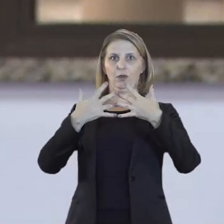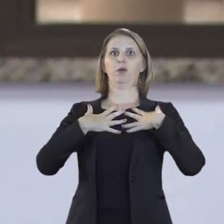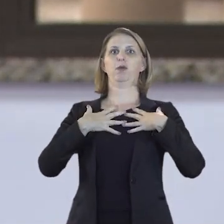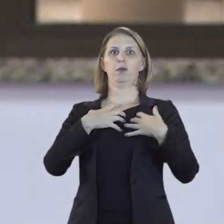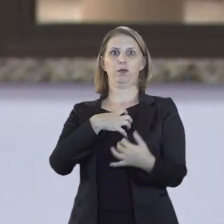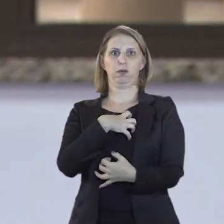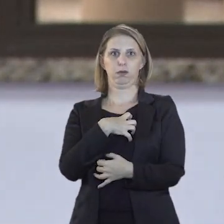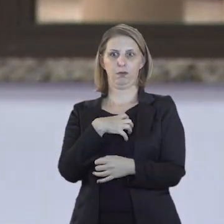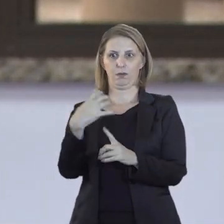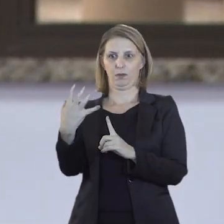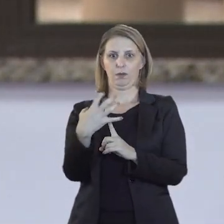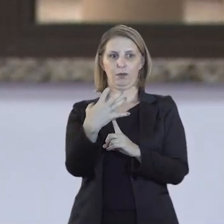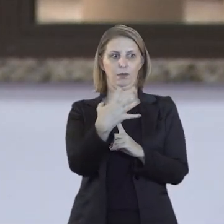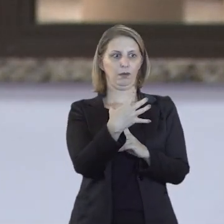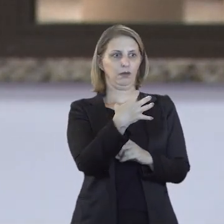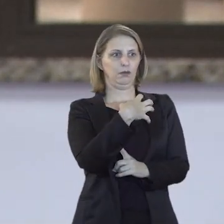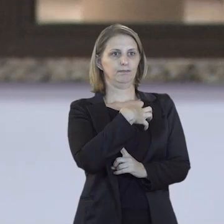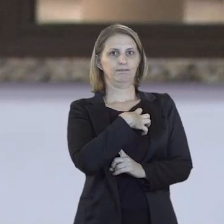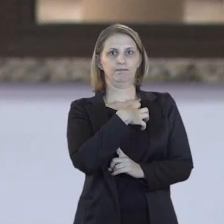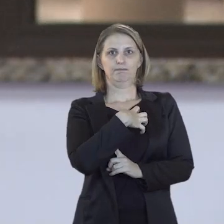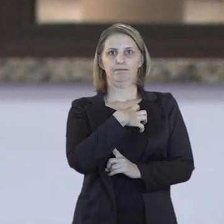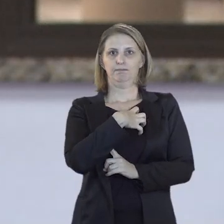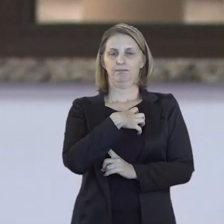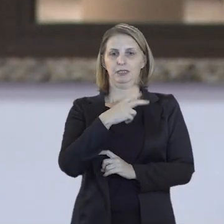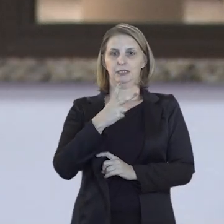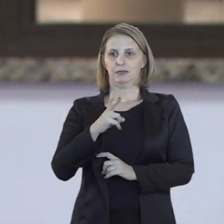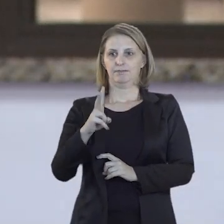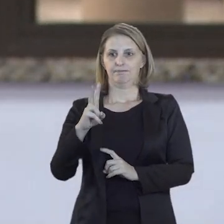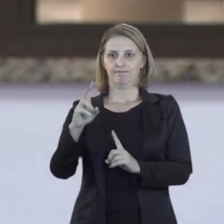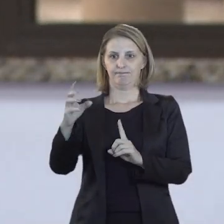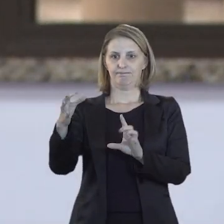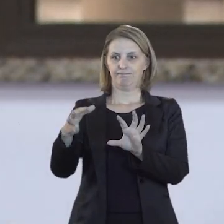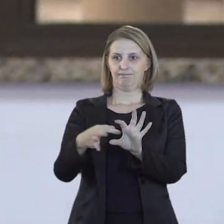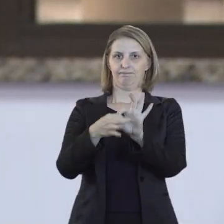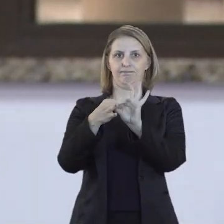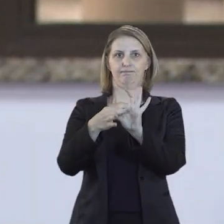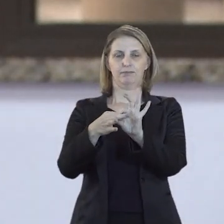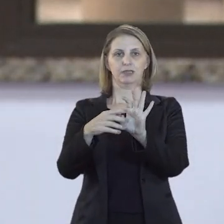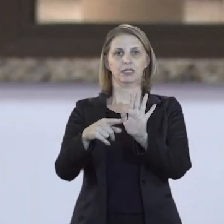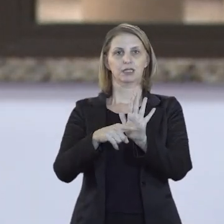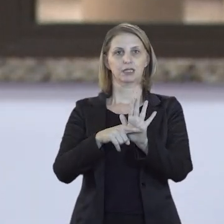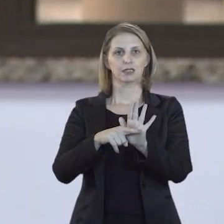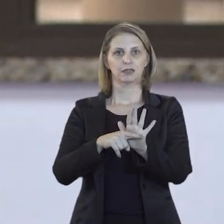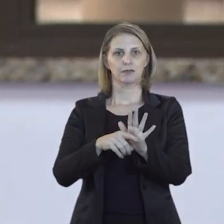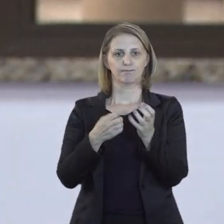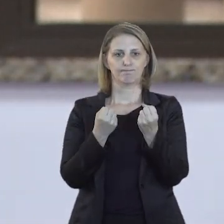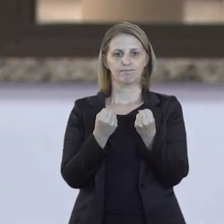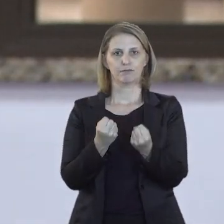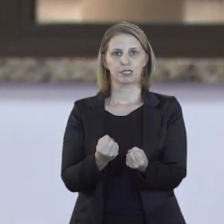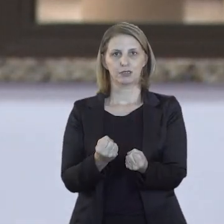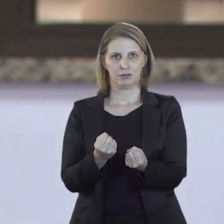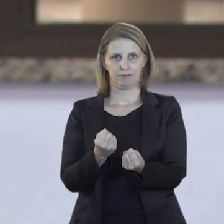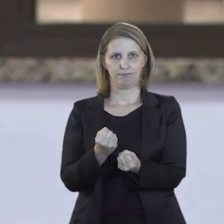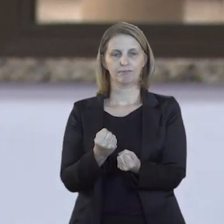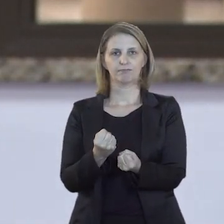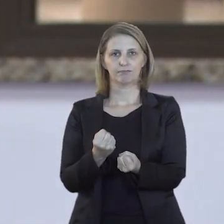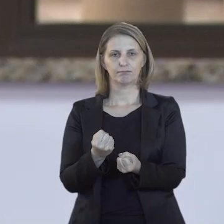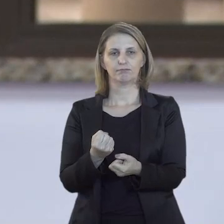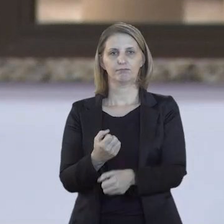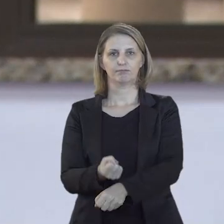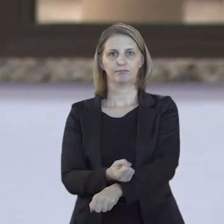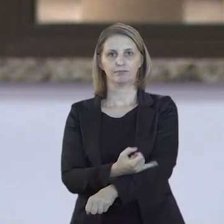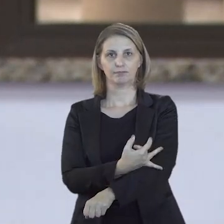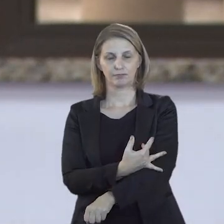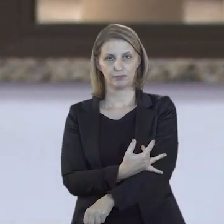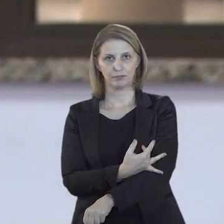nos atingindo de certa forma. Muitas vezes a gente fica conectado nela. E nós sabemos que isso tem um peso